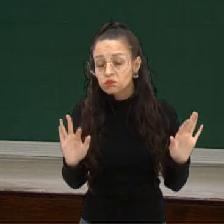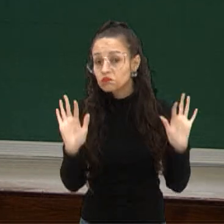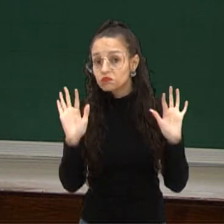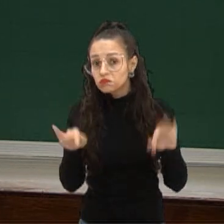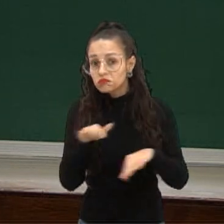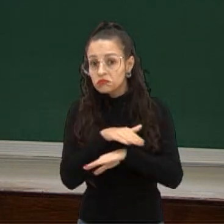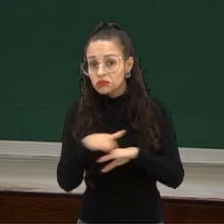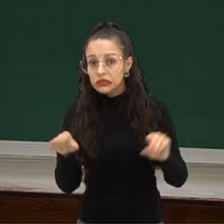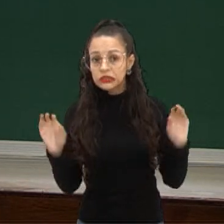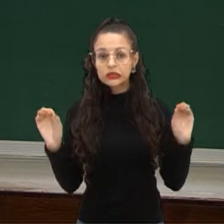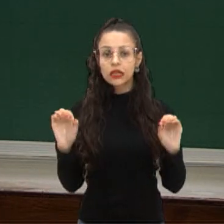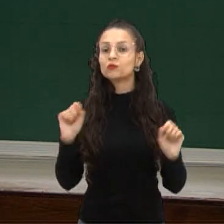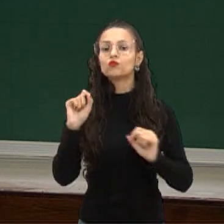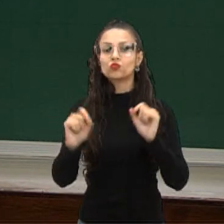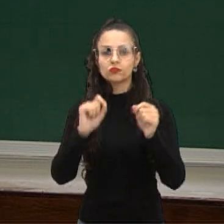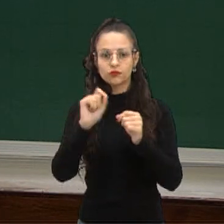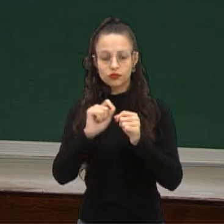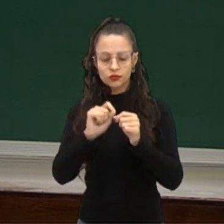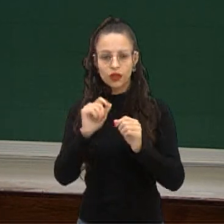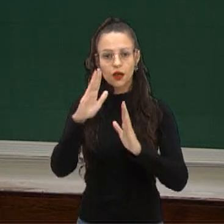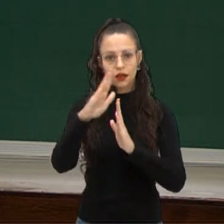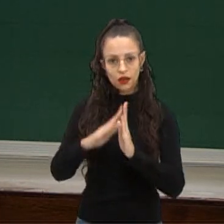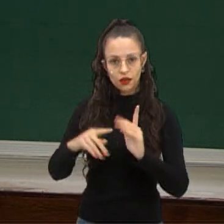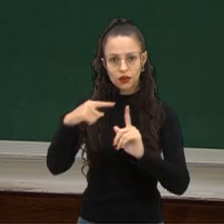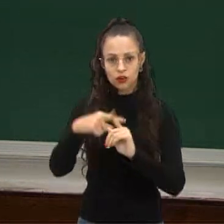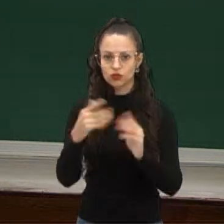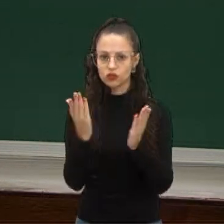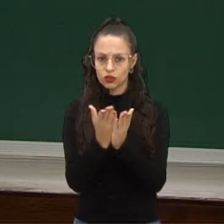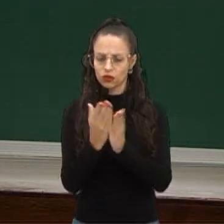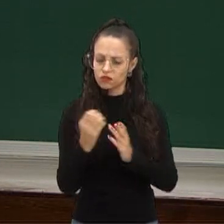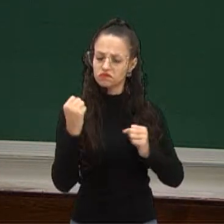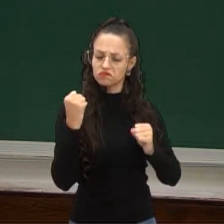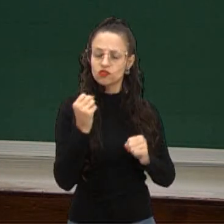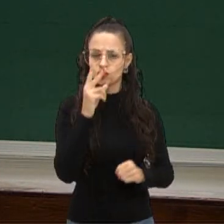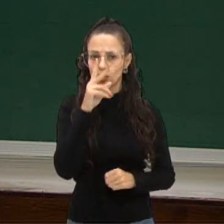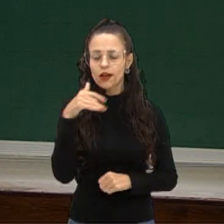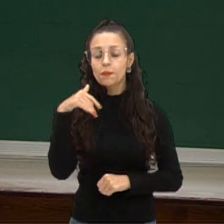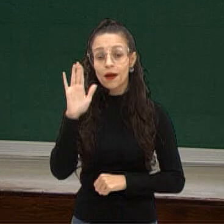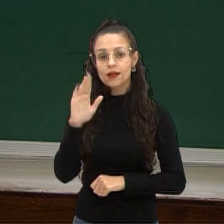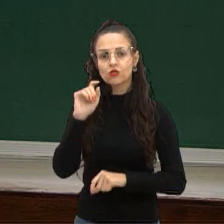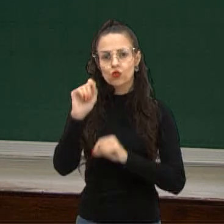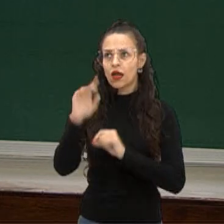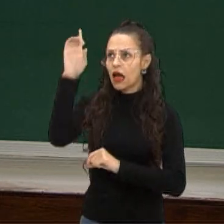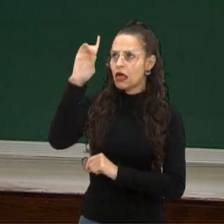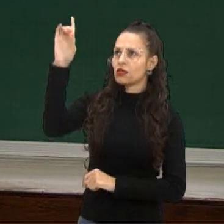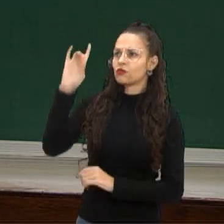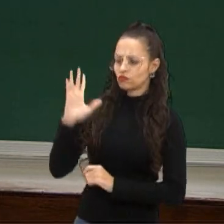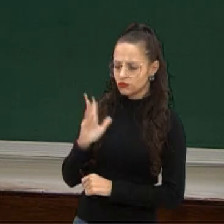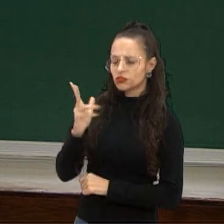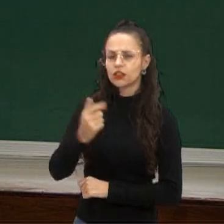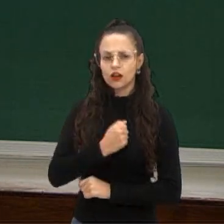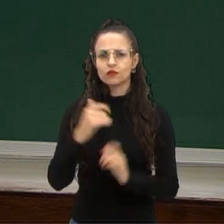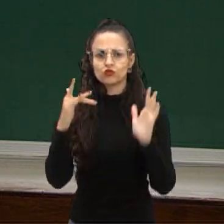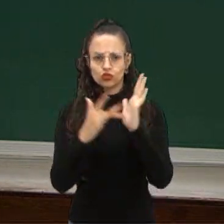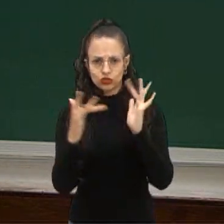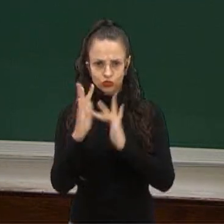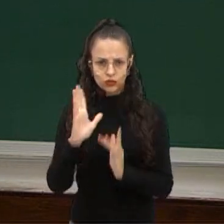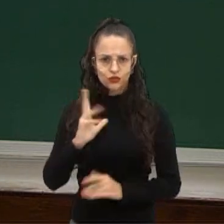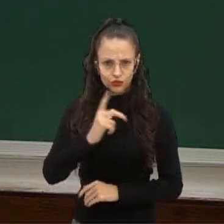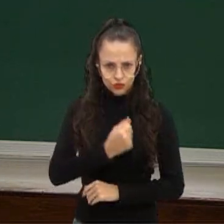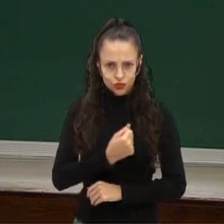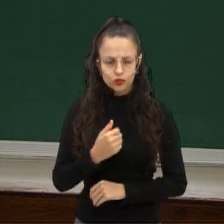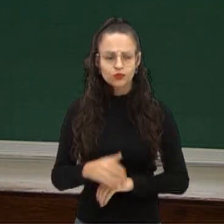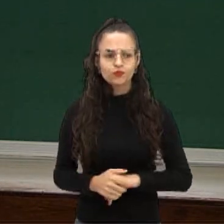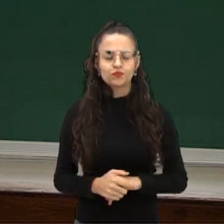né? Aí o que fizeram? A igreja, o cristianismo se fortaleceu mais ainda, falando, ó, Deus nos salvou, Cristo nos salvou, né?